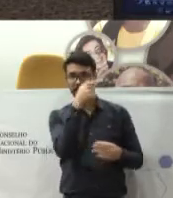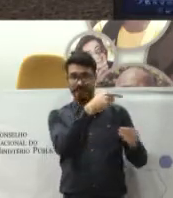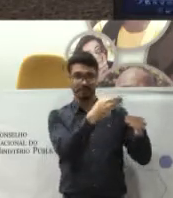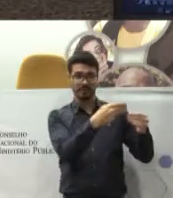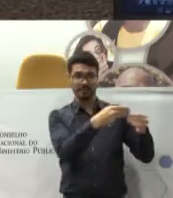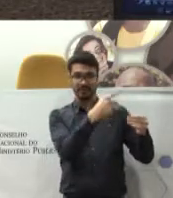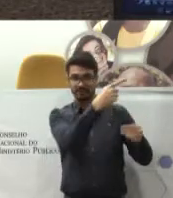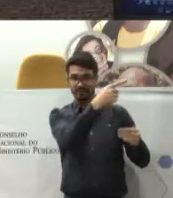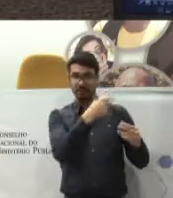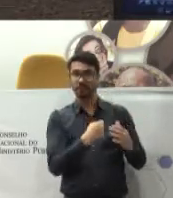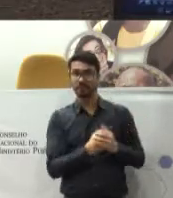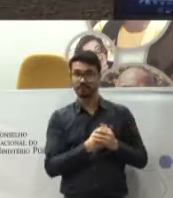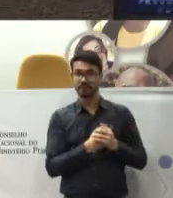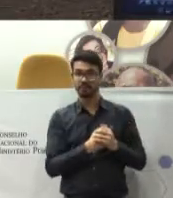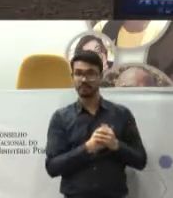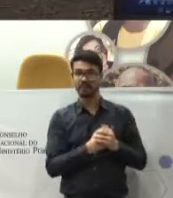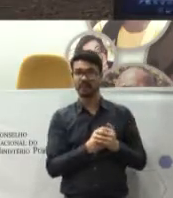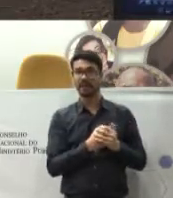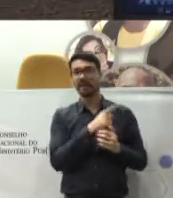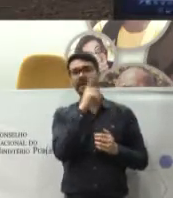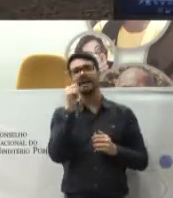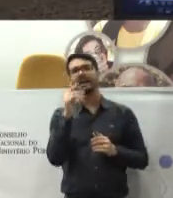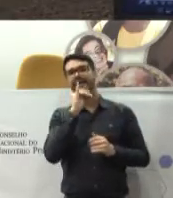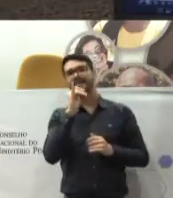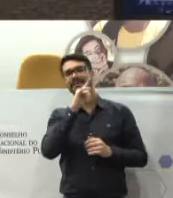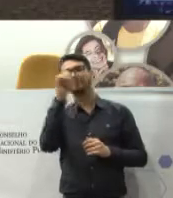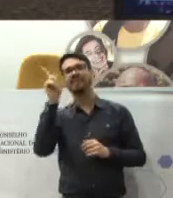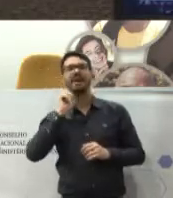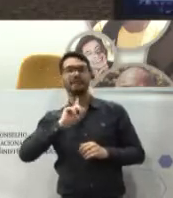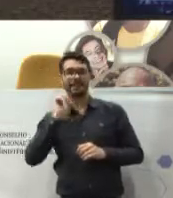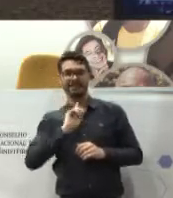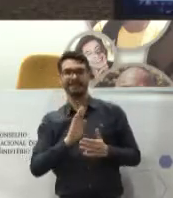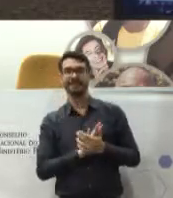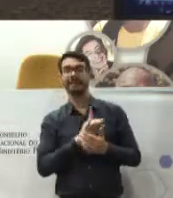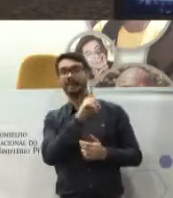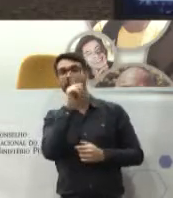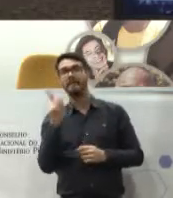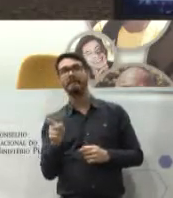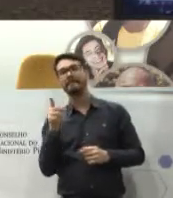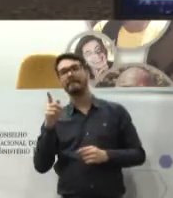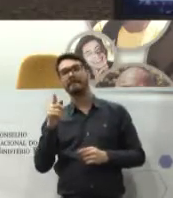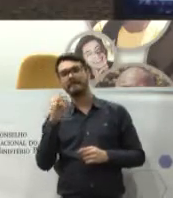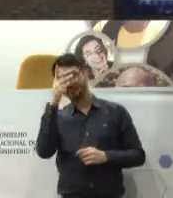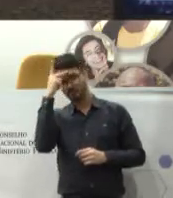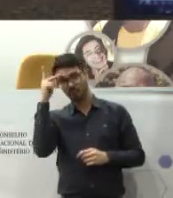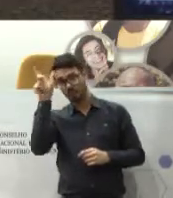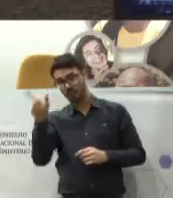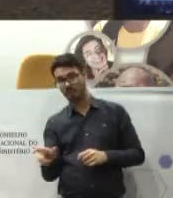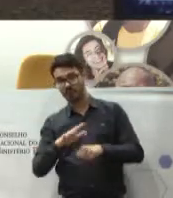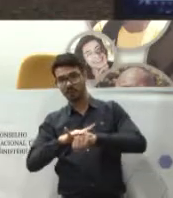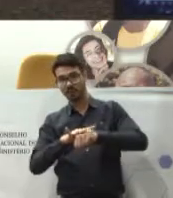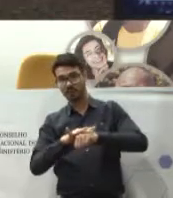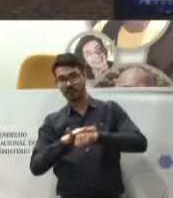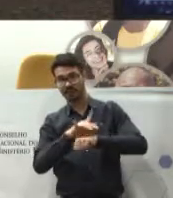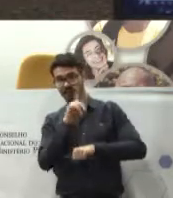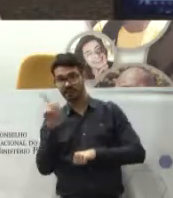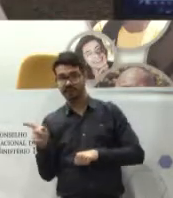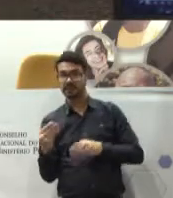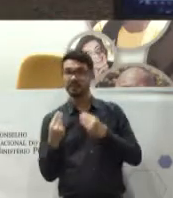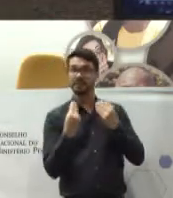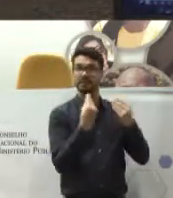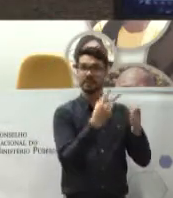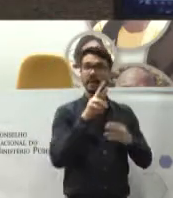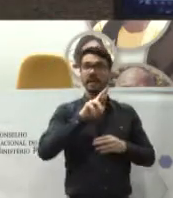que é de Manga, né? Manga é meu exemplo de Minas Gerais sempre, né? Eu coloco o paciente em Manga. Eu não tenho capacidade instalada. Coloquei